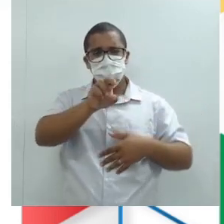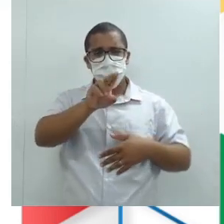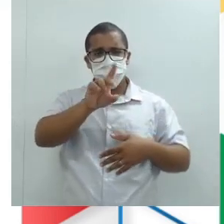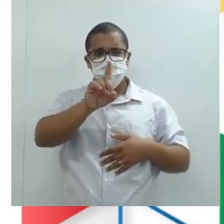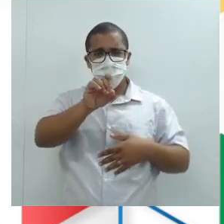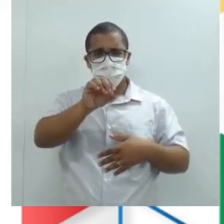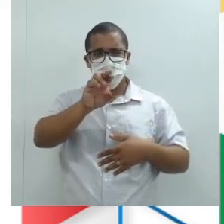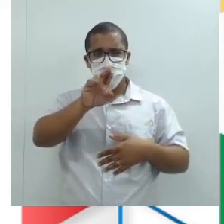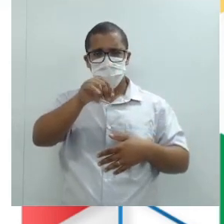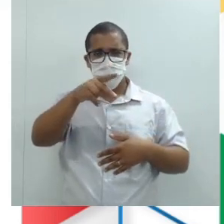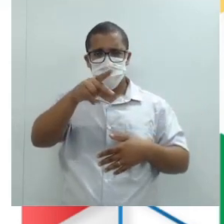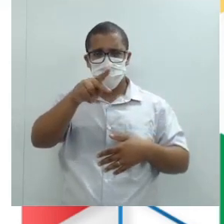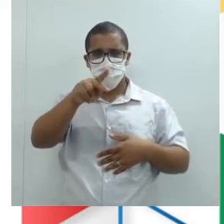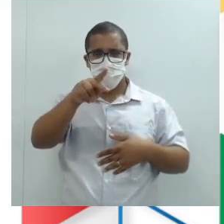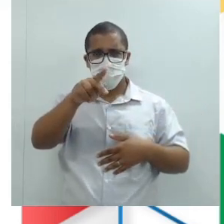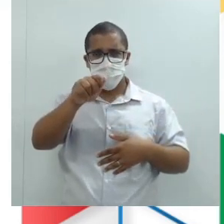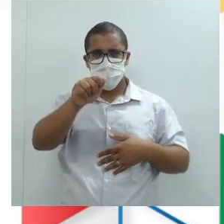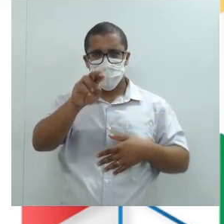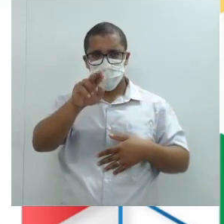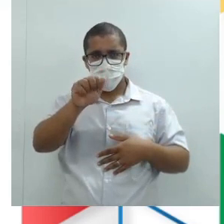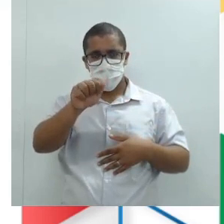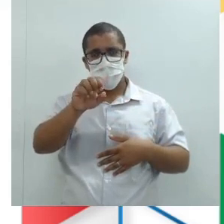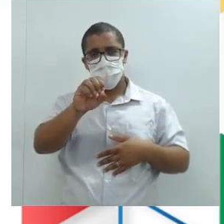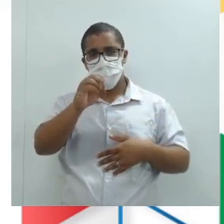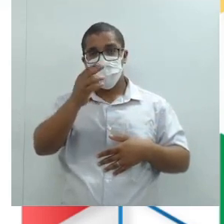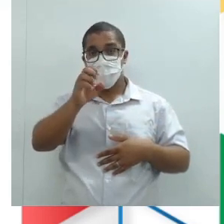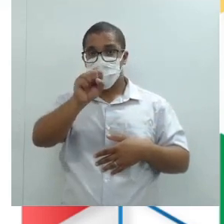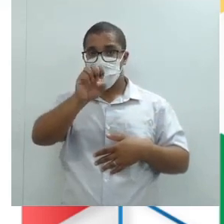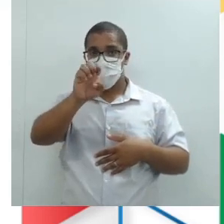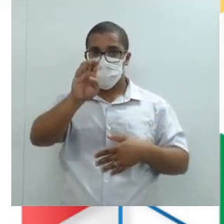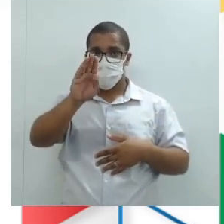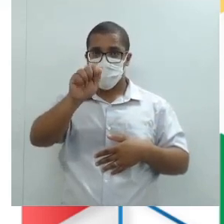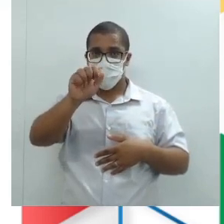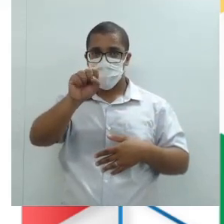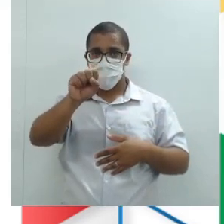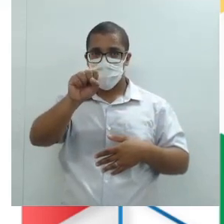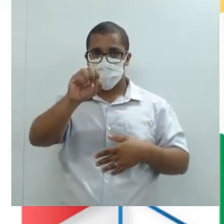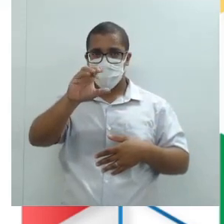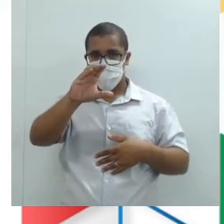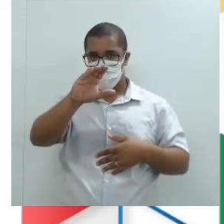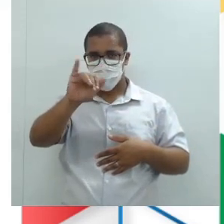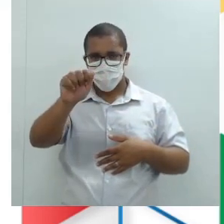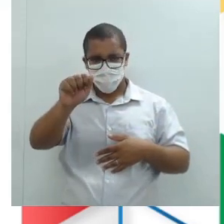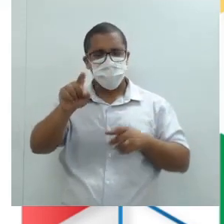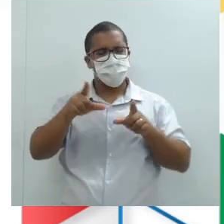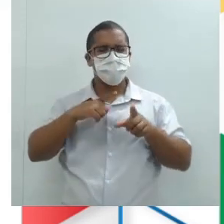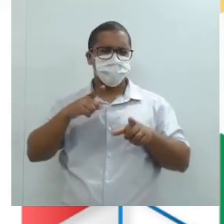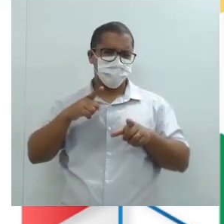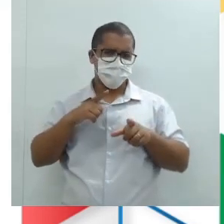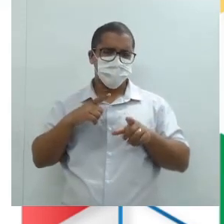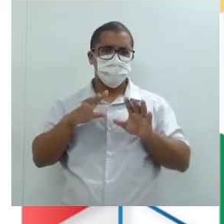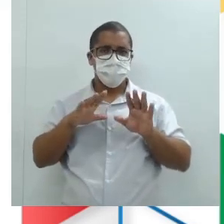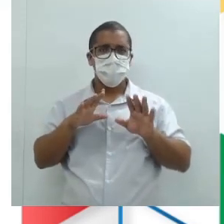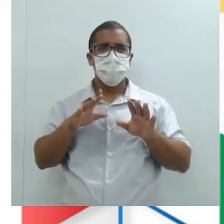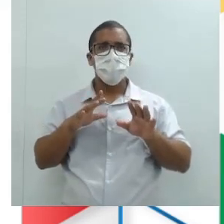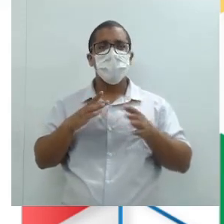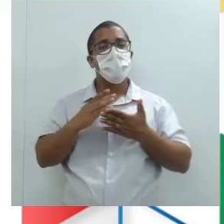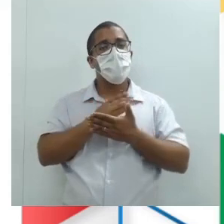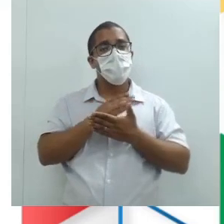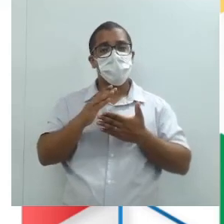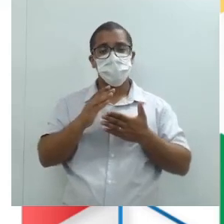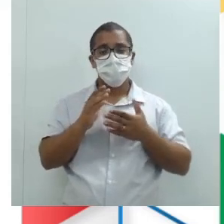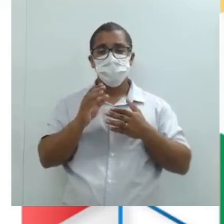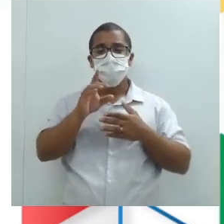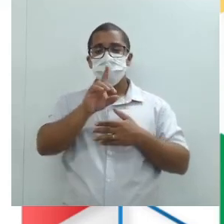parte do sistema endócrino. Já as glândulas que são endócrinas, elas não apresentam ductos e lançam